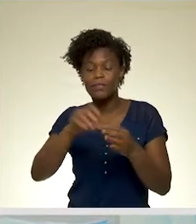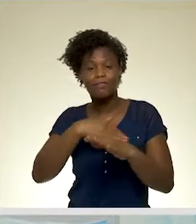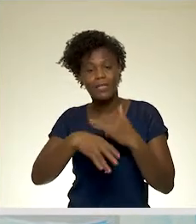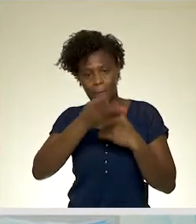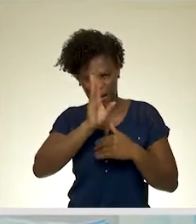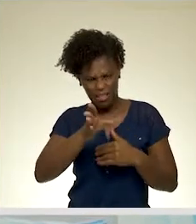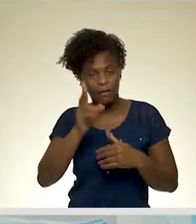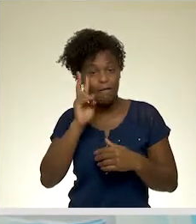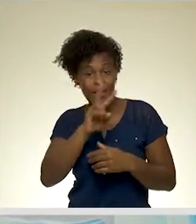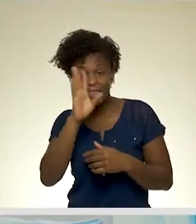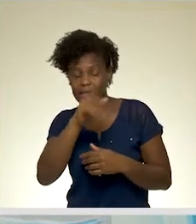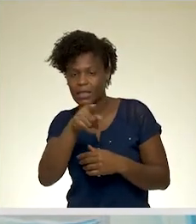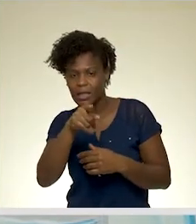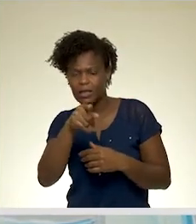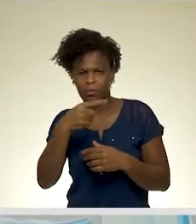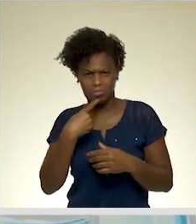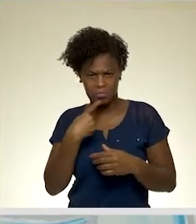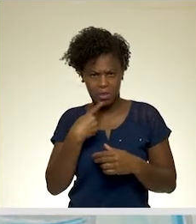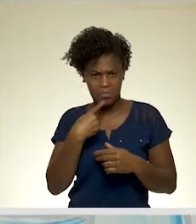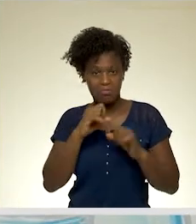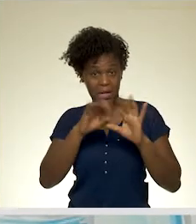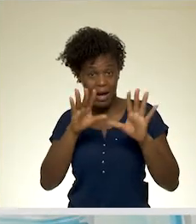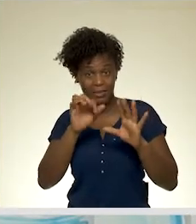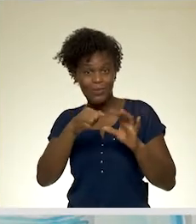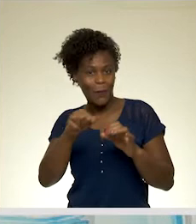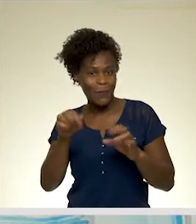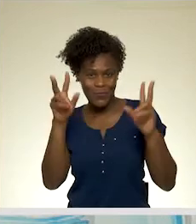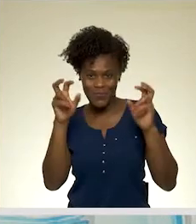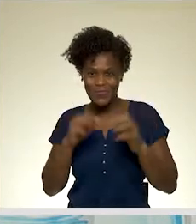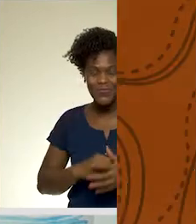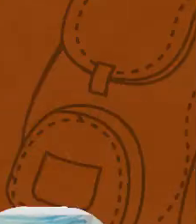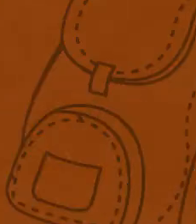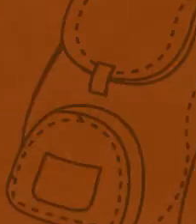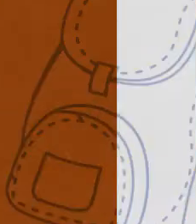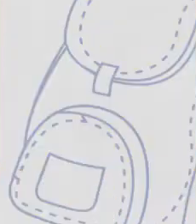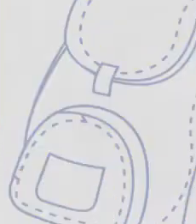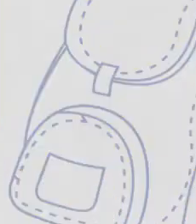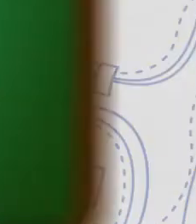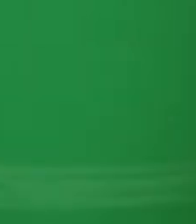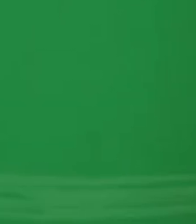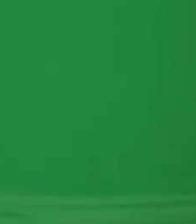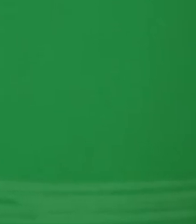de aplicação para ver se de facto vocês entenderam a matéria.